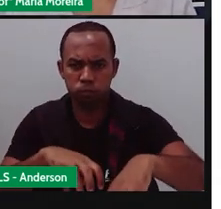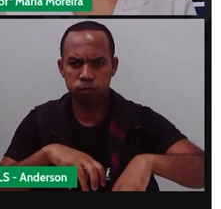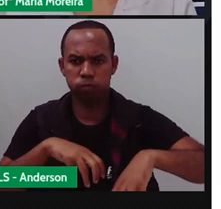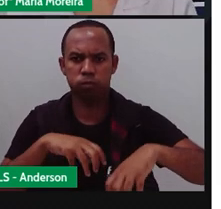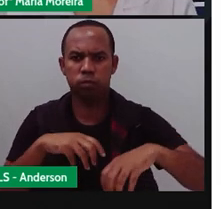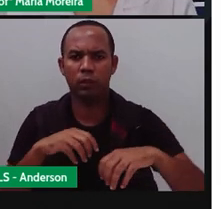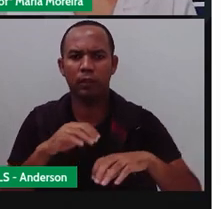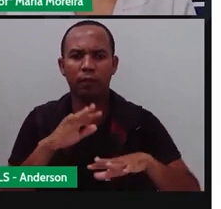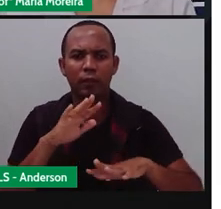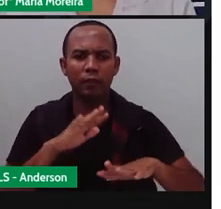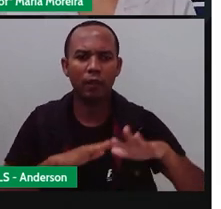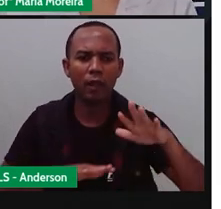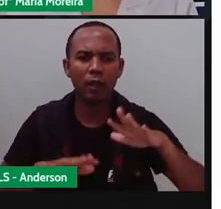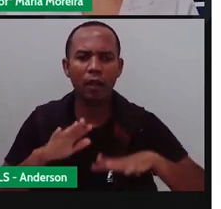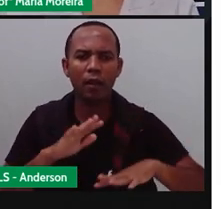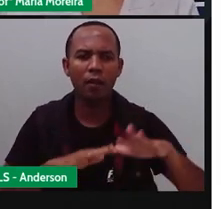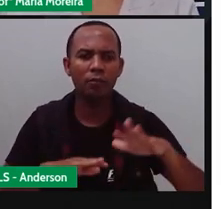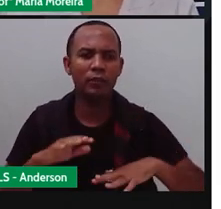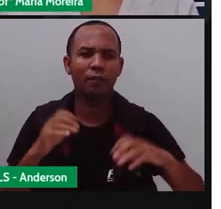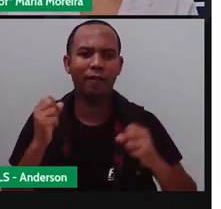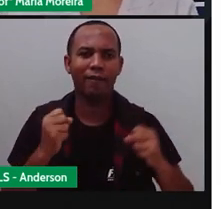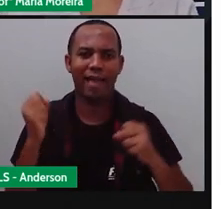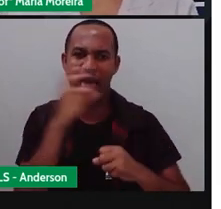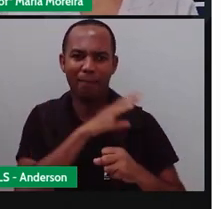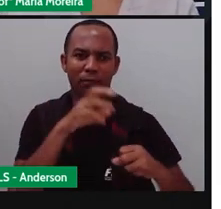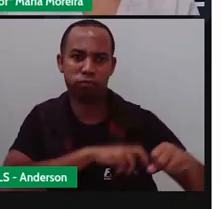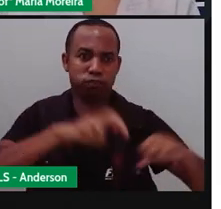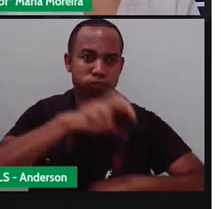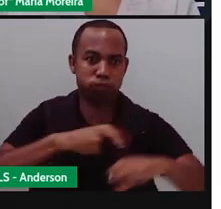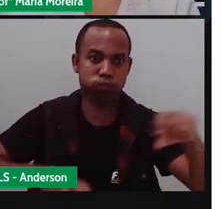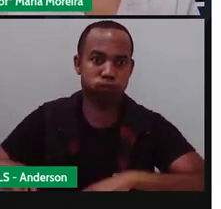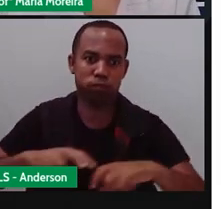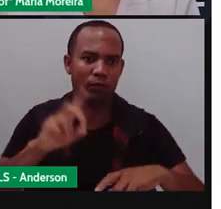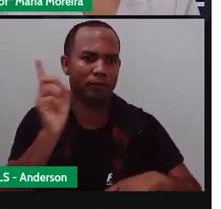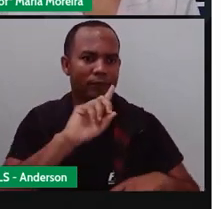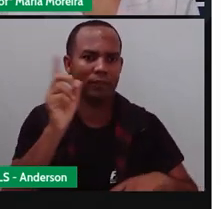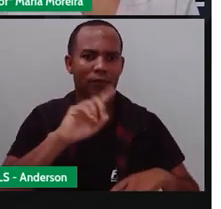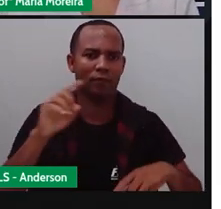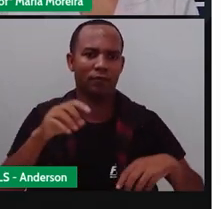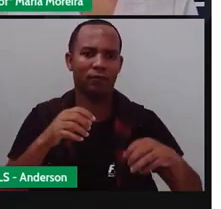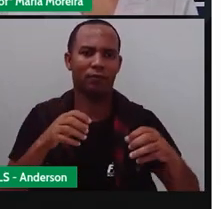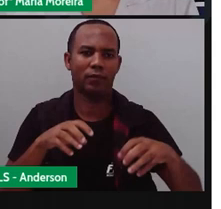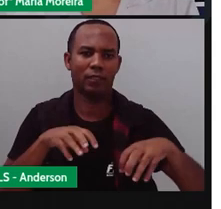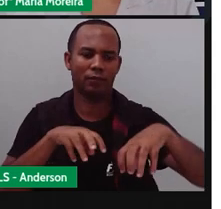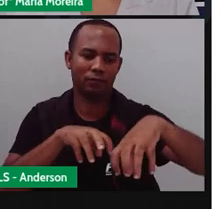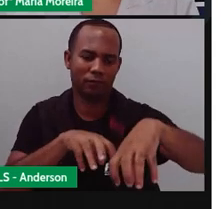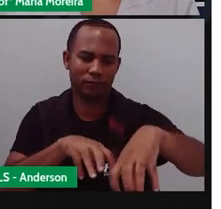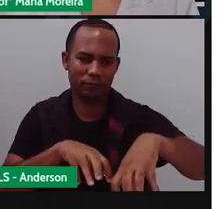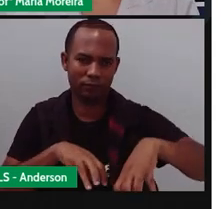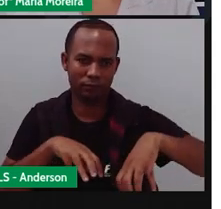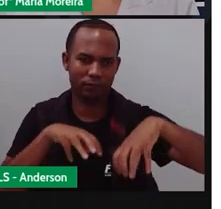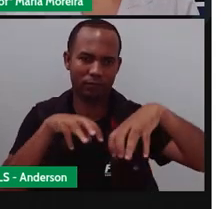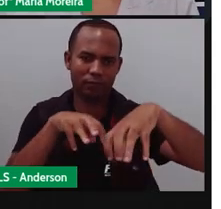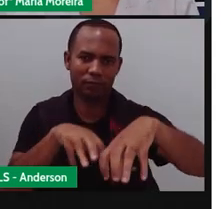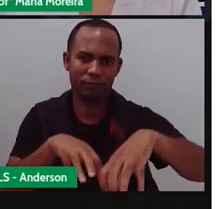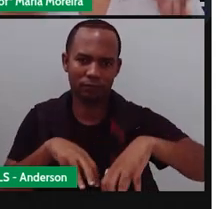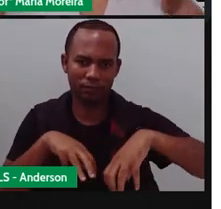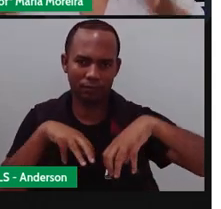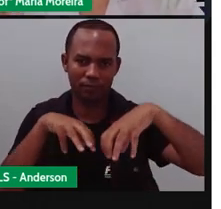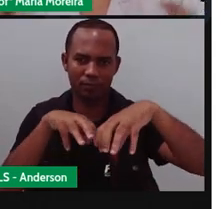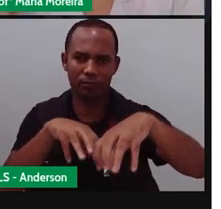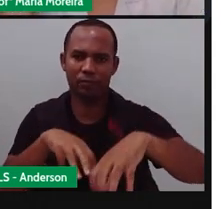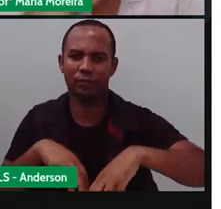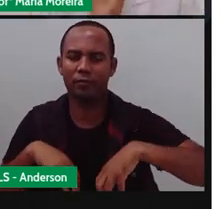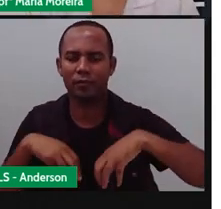lentamente Então você já deve ter visto aí um trator e percebendo que ele anda o que devagar não é isso